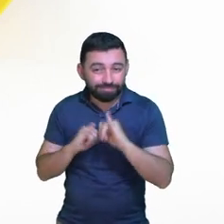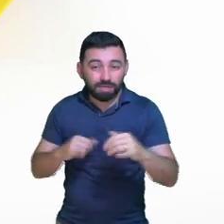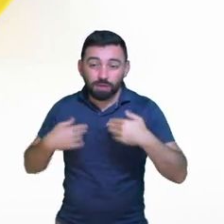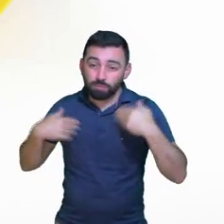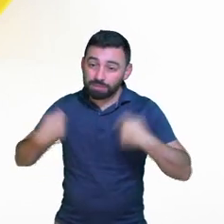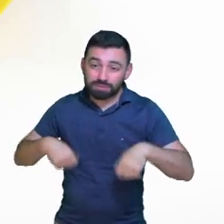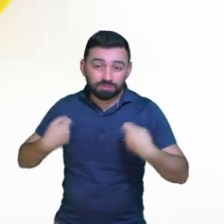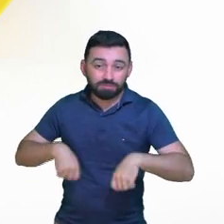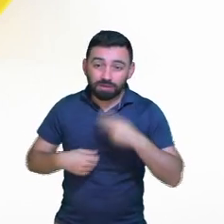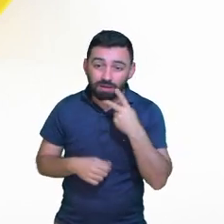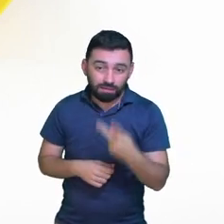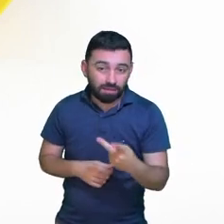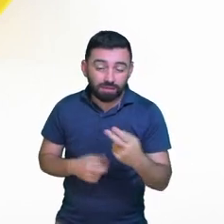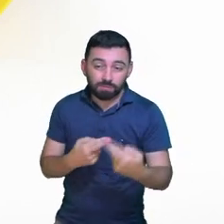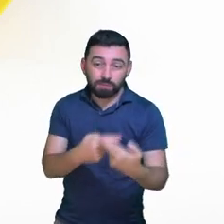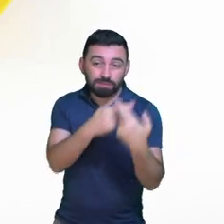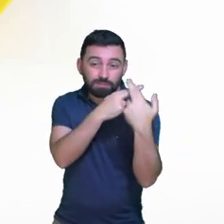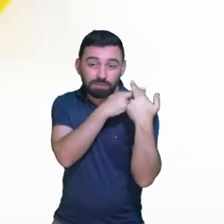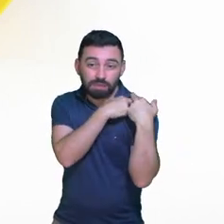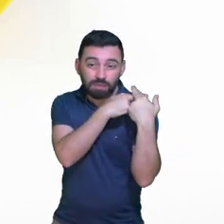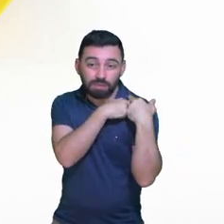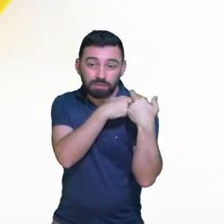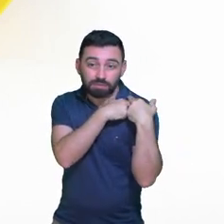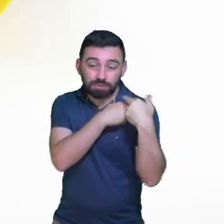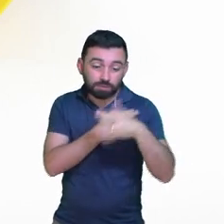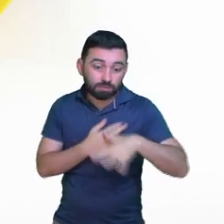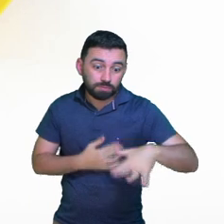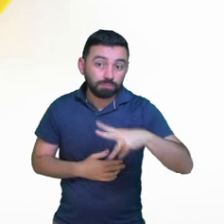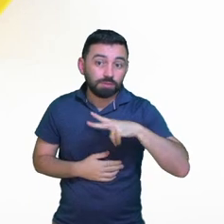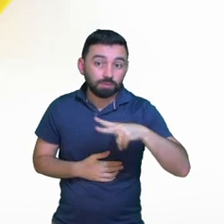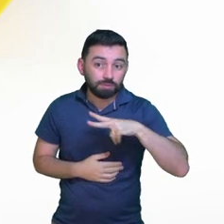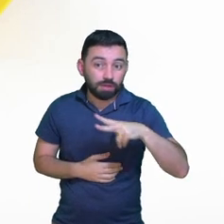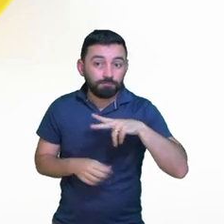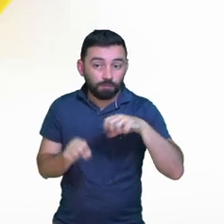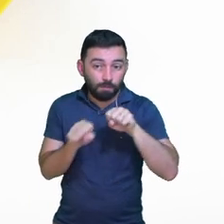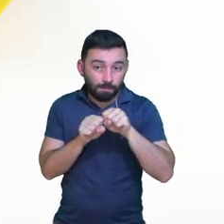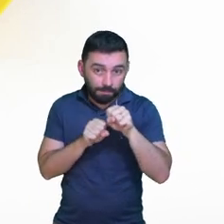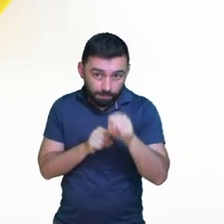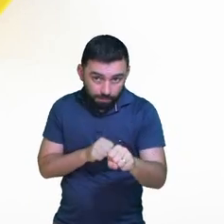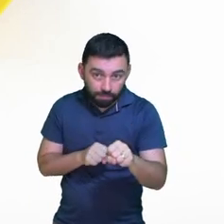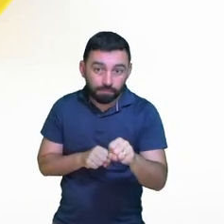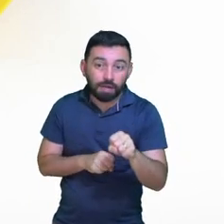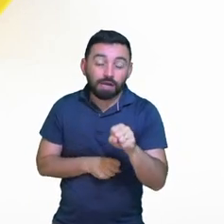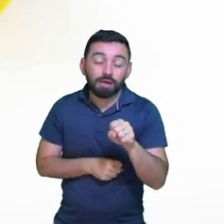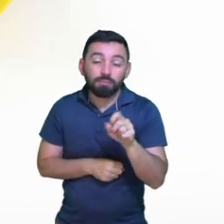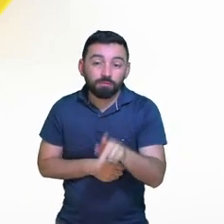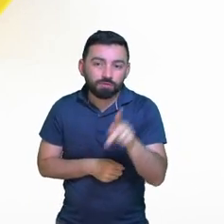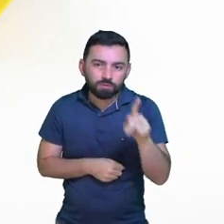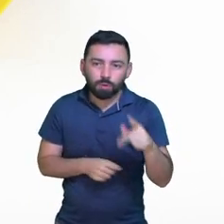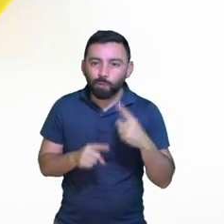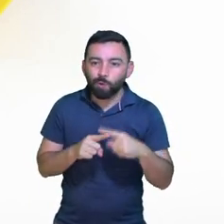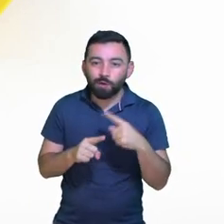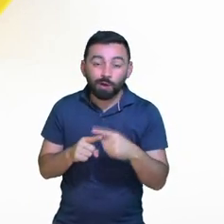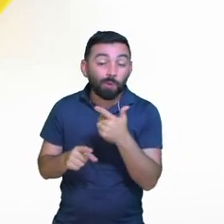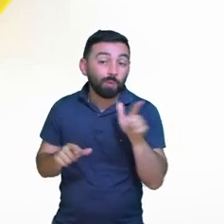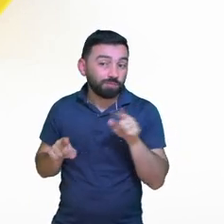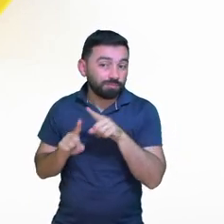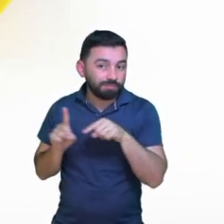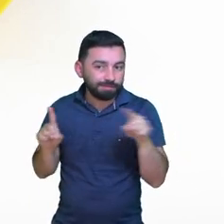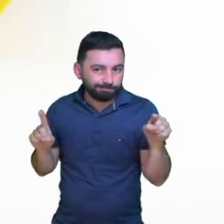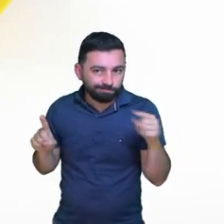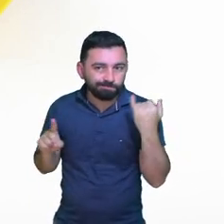falar é a responsabilidade do setor privado emar Professor porque eu vou dar para vocês um outro dado